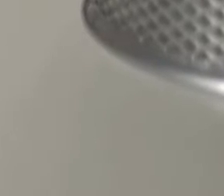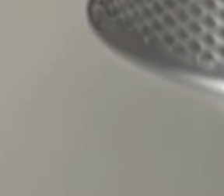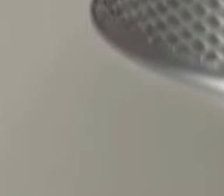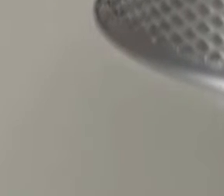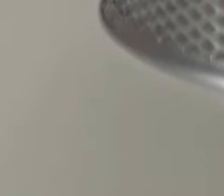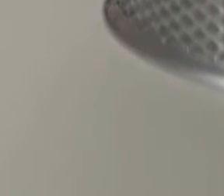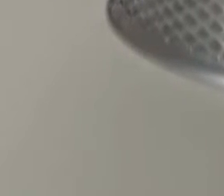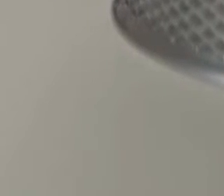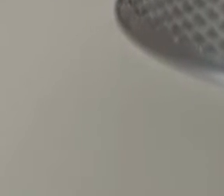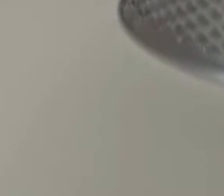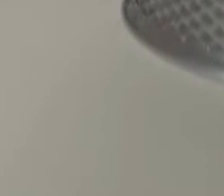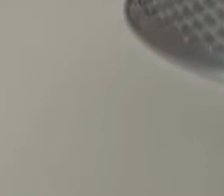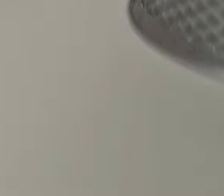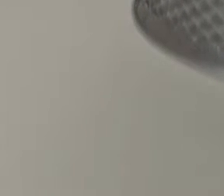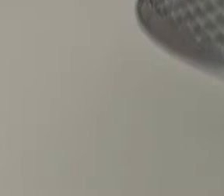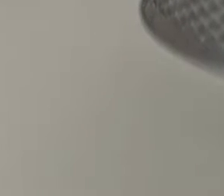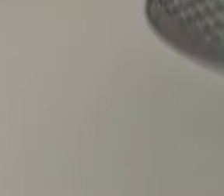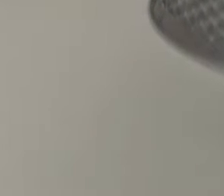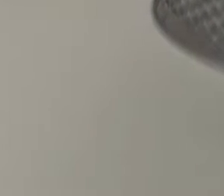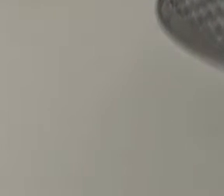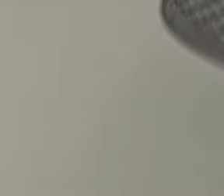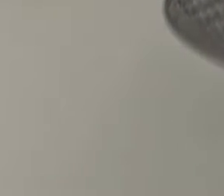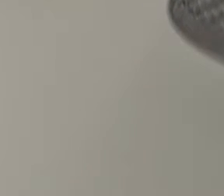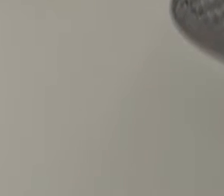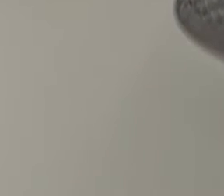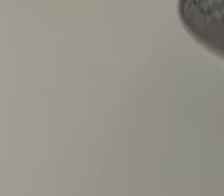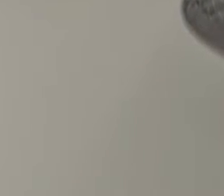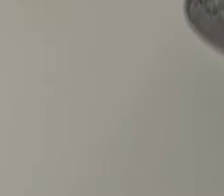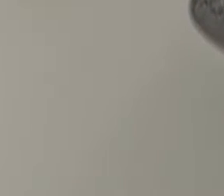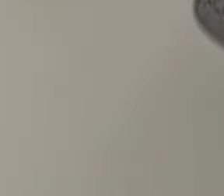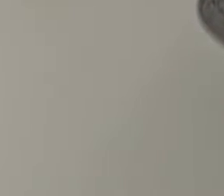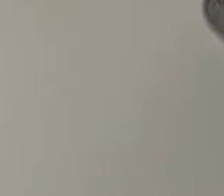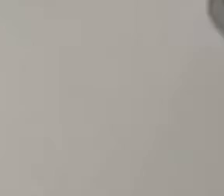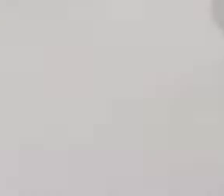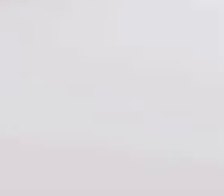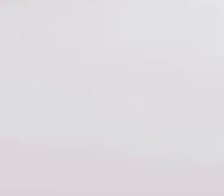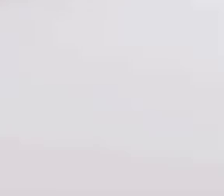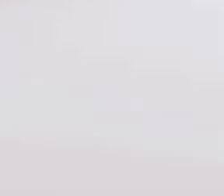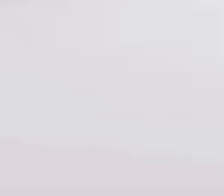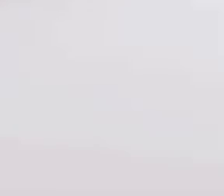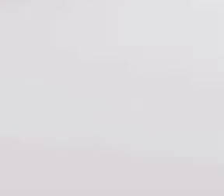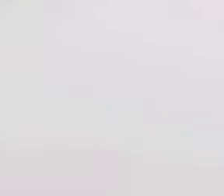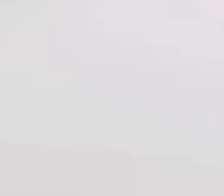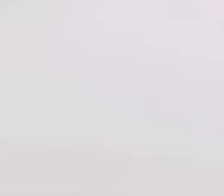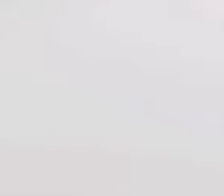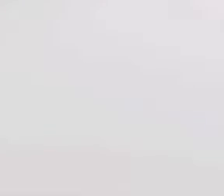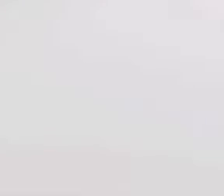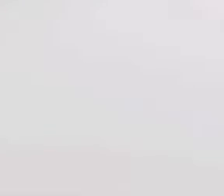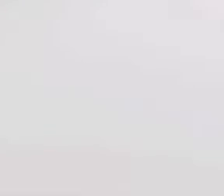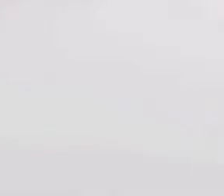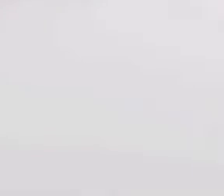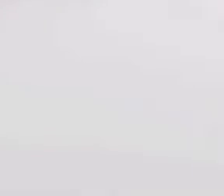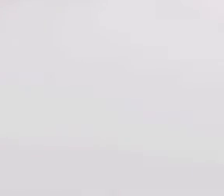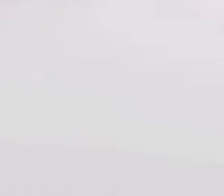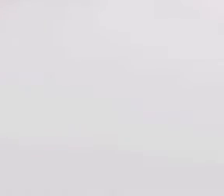Então, todos eles você tem um campo apropriado na declaração para lançar esse